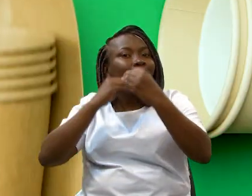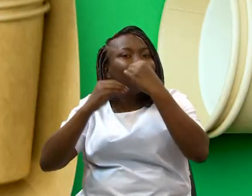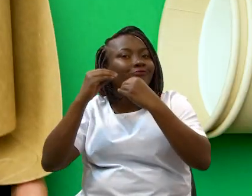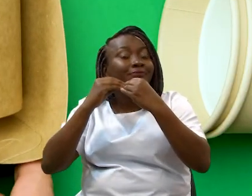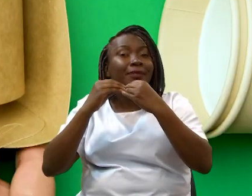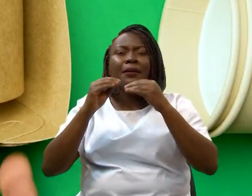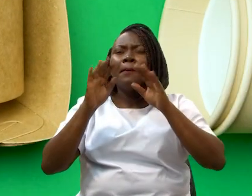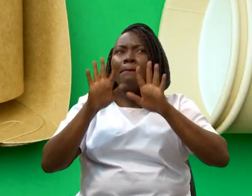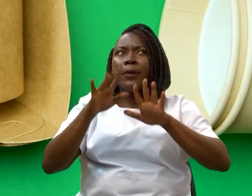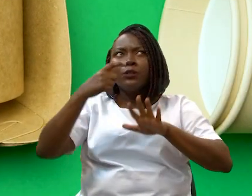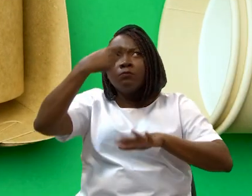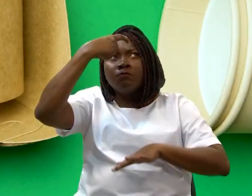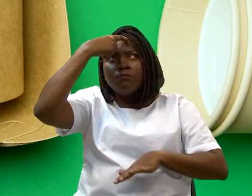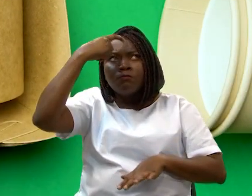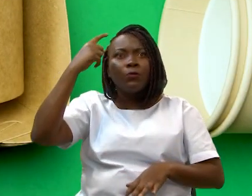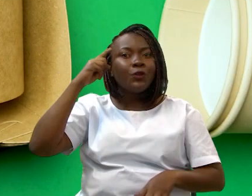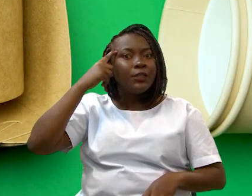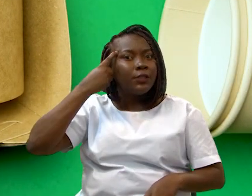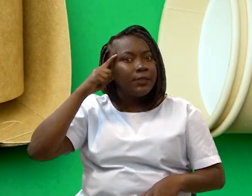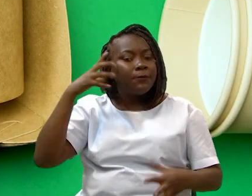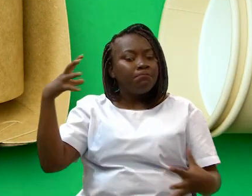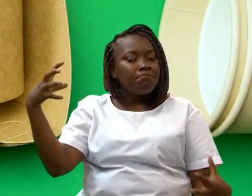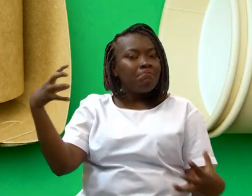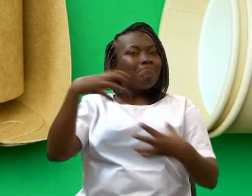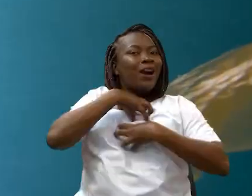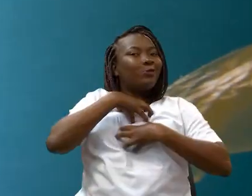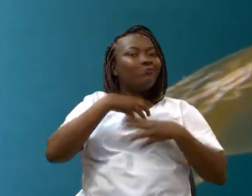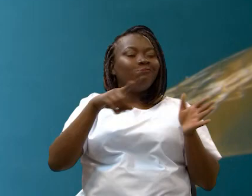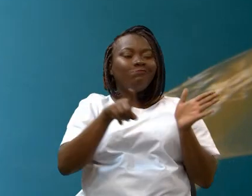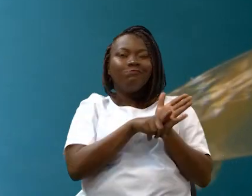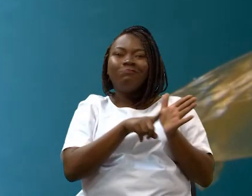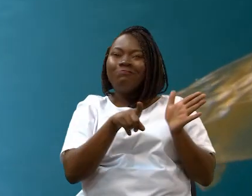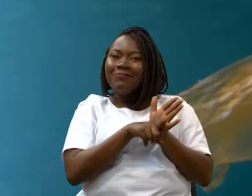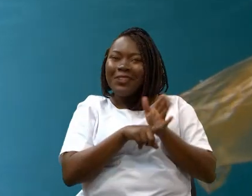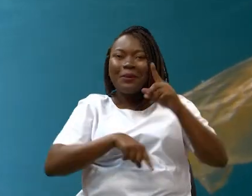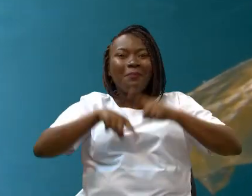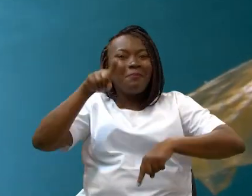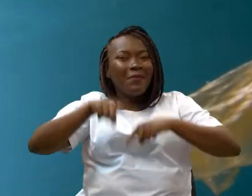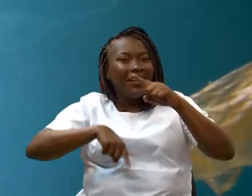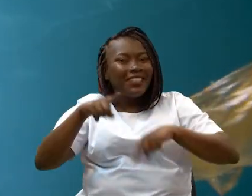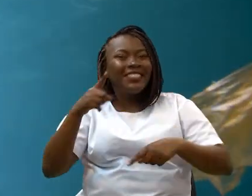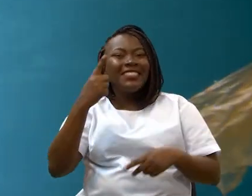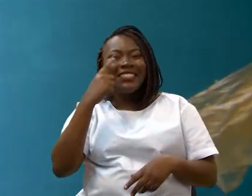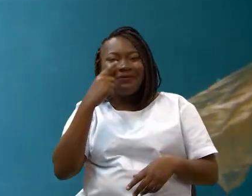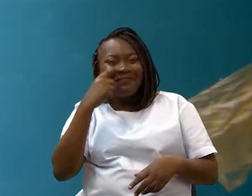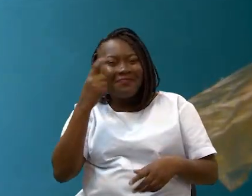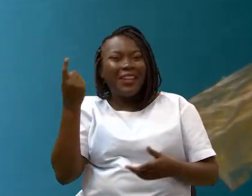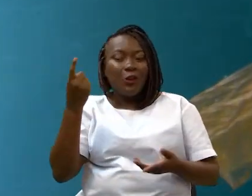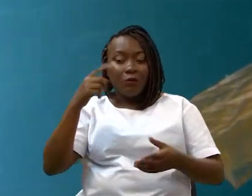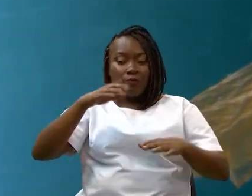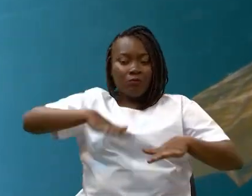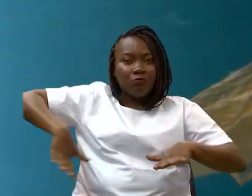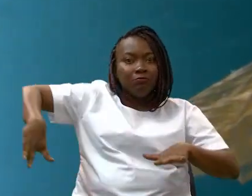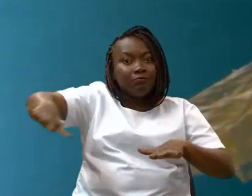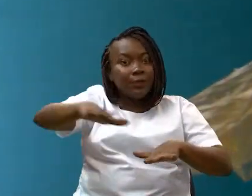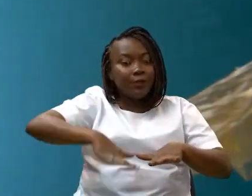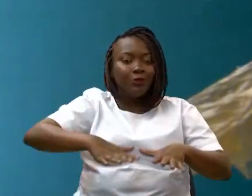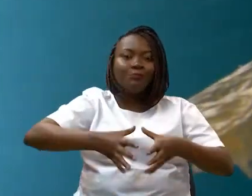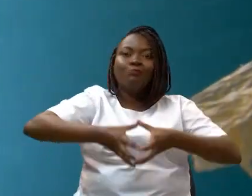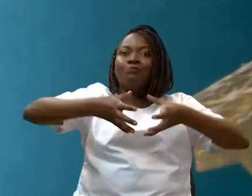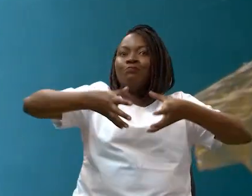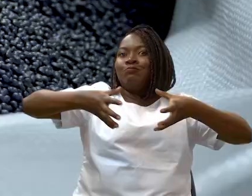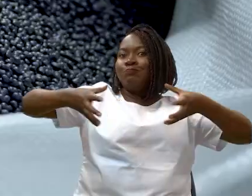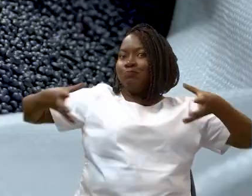a conscientização sobre o impacto negativo que o plástico pode ter no meio ambiente tem aumentado nos últimos